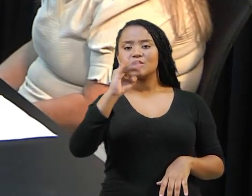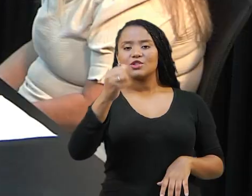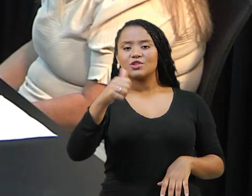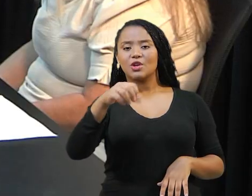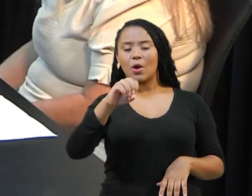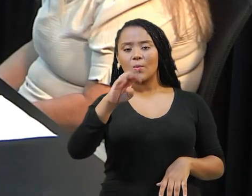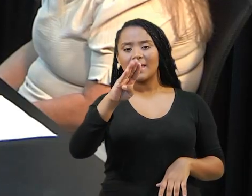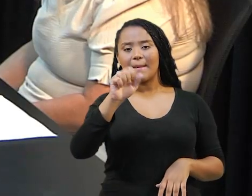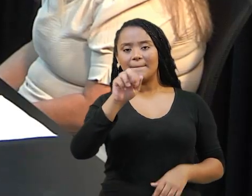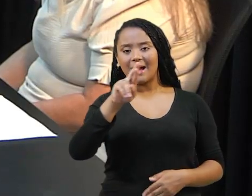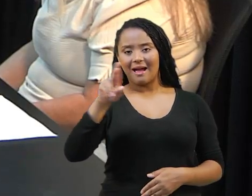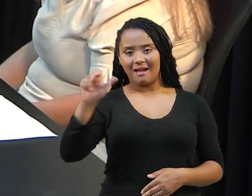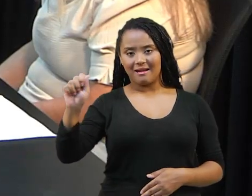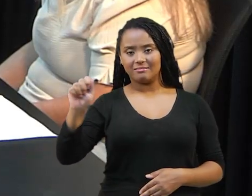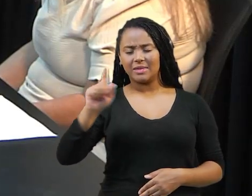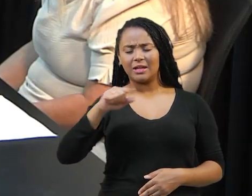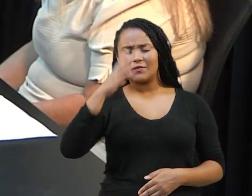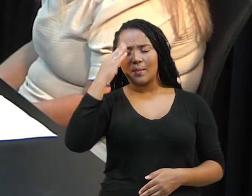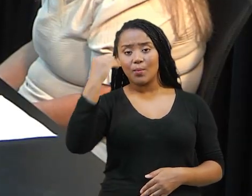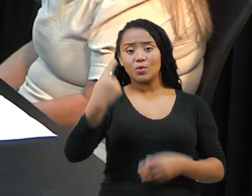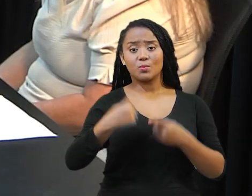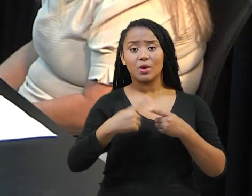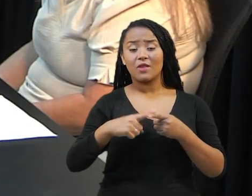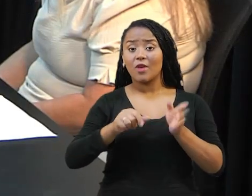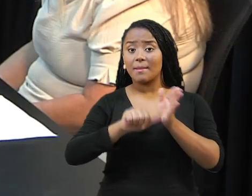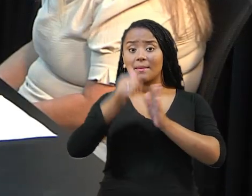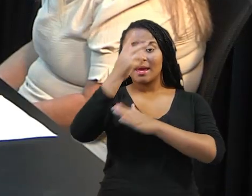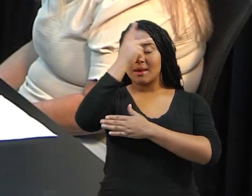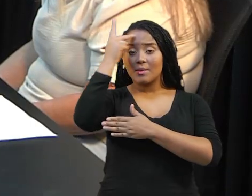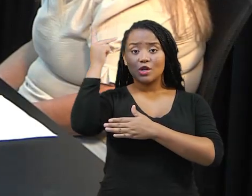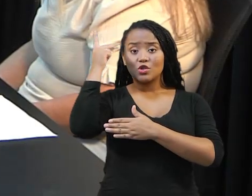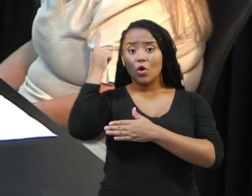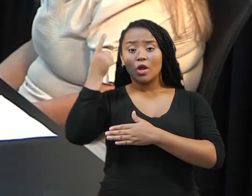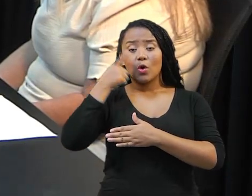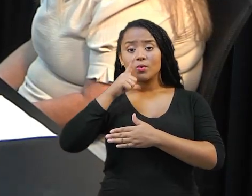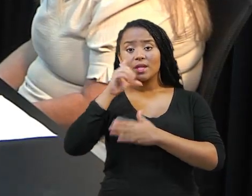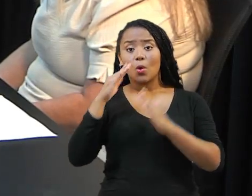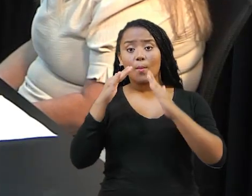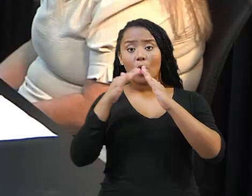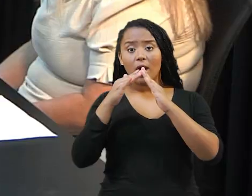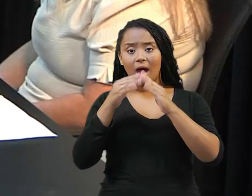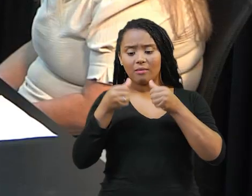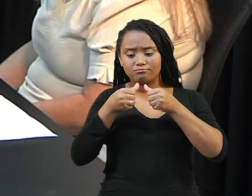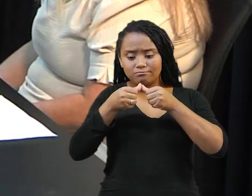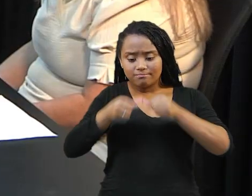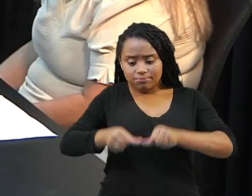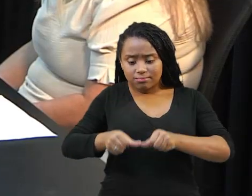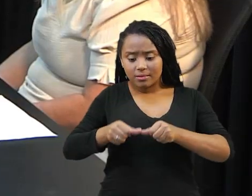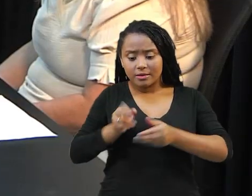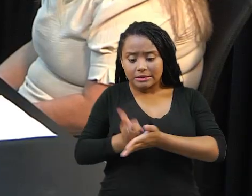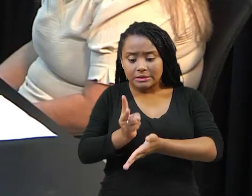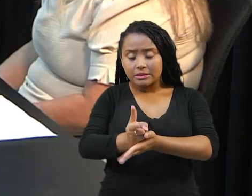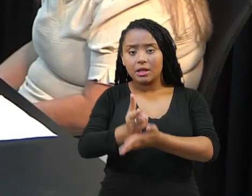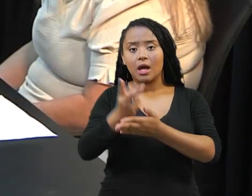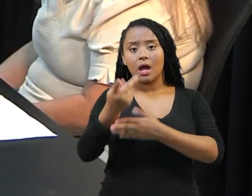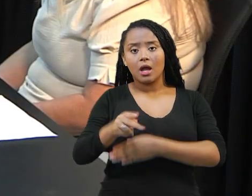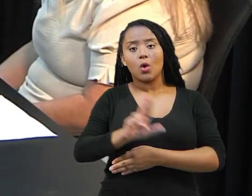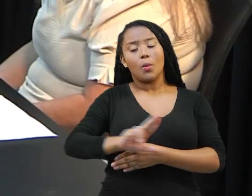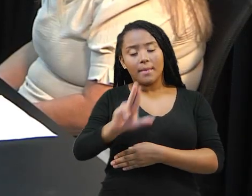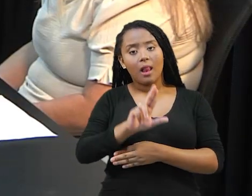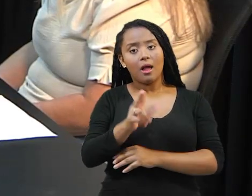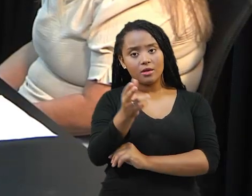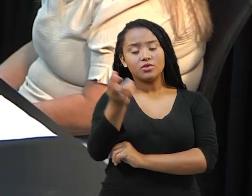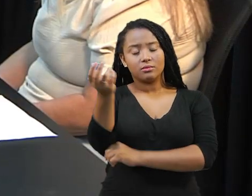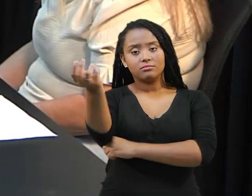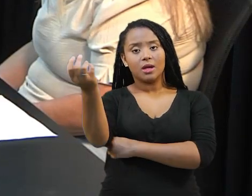residência em Uberlândia. Então, João Pereira da Rocha é realmente um personagem. Doutor Paulo, 4 irmãos, o